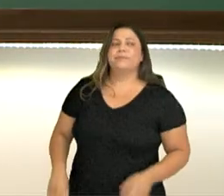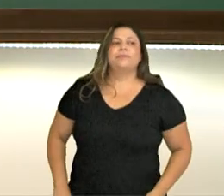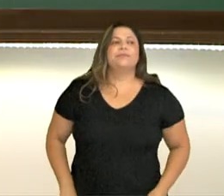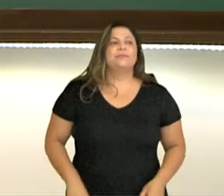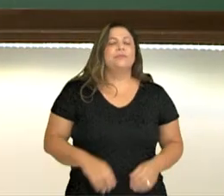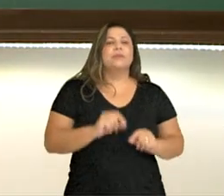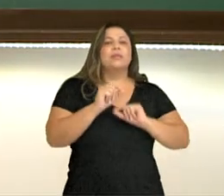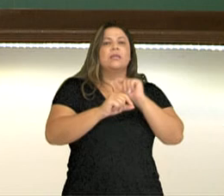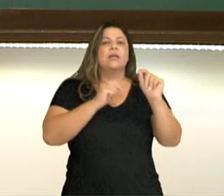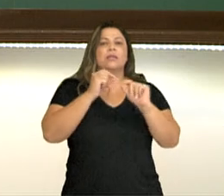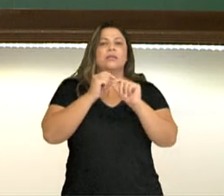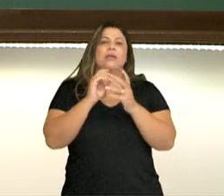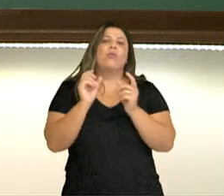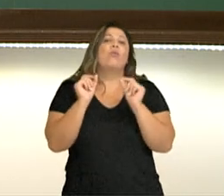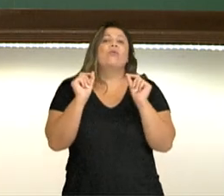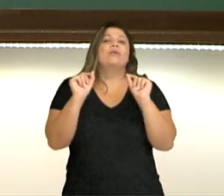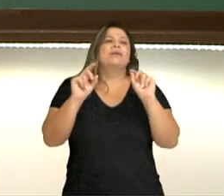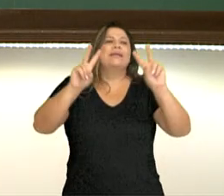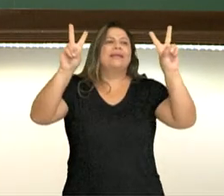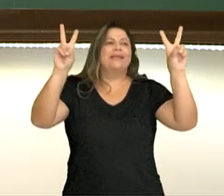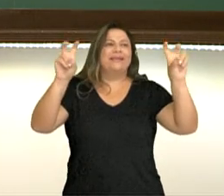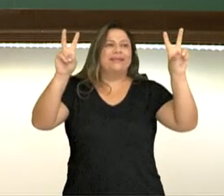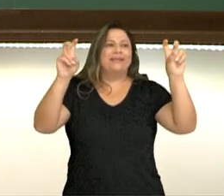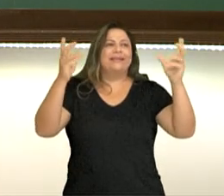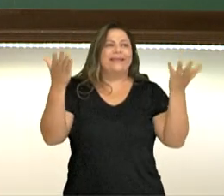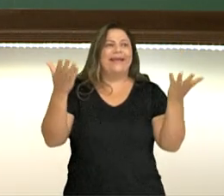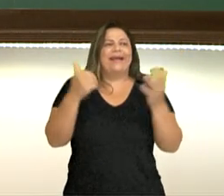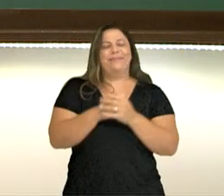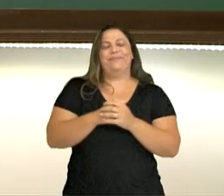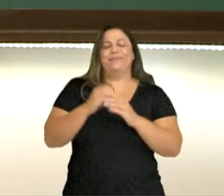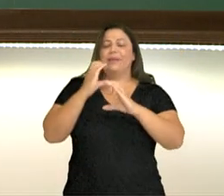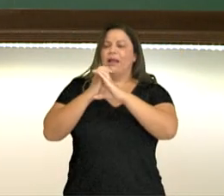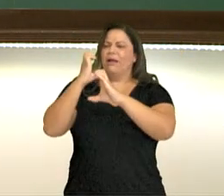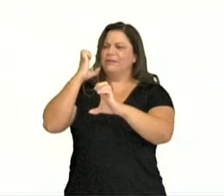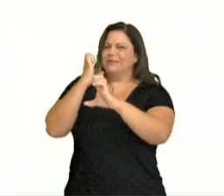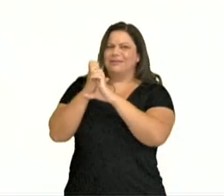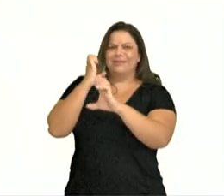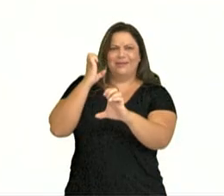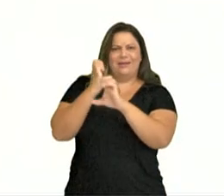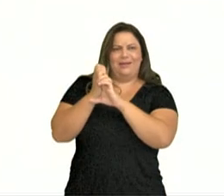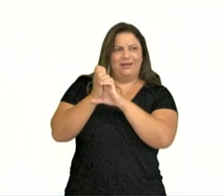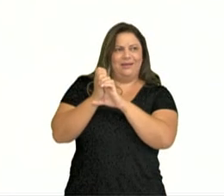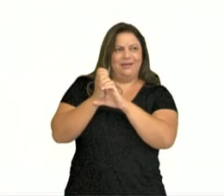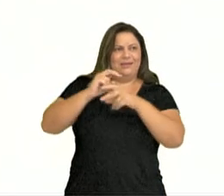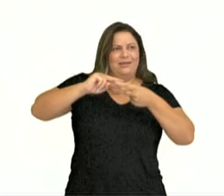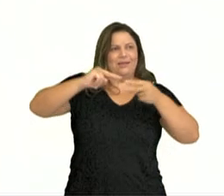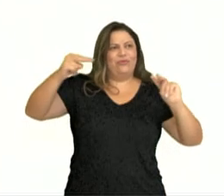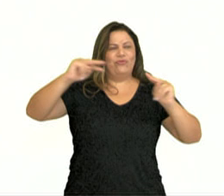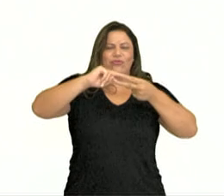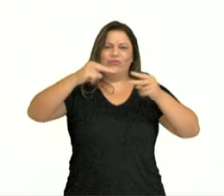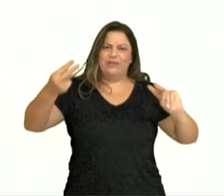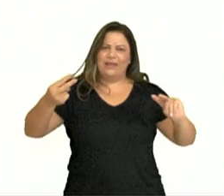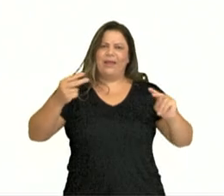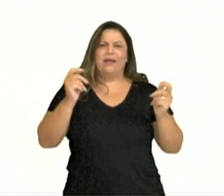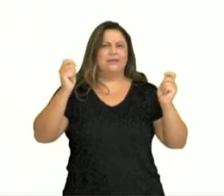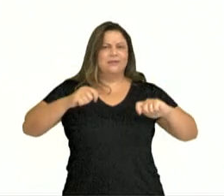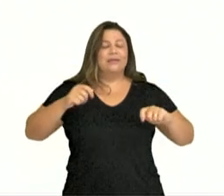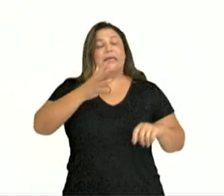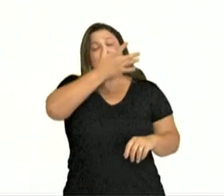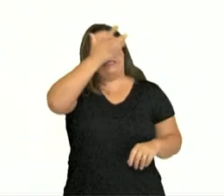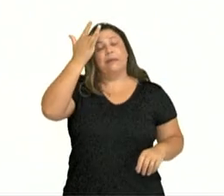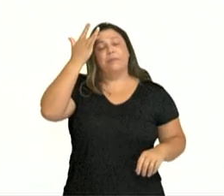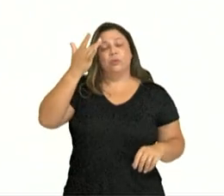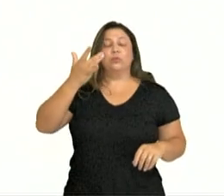engenharia genética e biotecnologia, até lá as bactérias elas estão. Então, nós temos, né, pessoas que sofrem com a doença